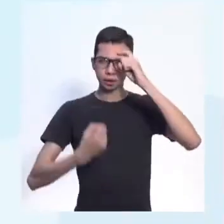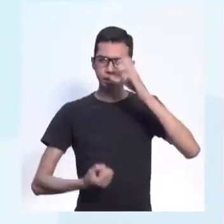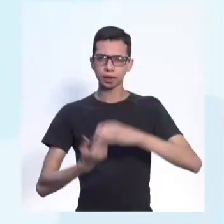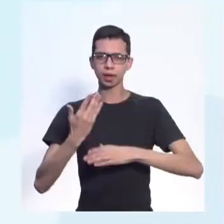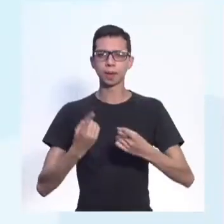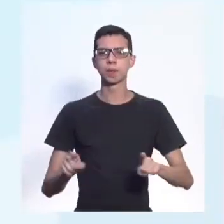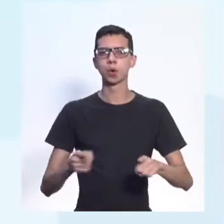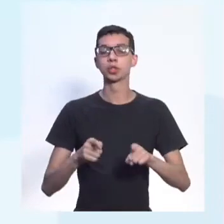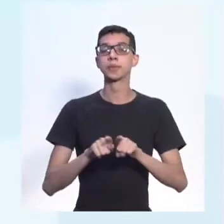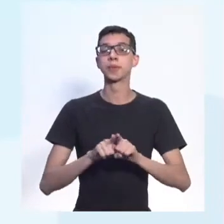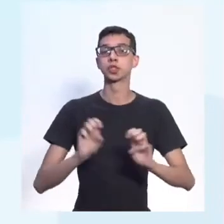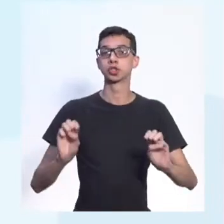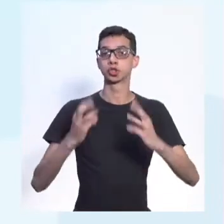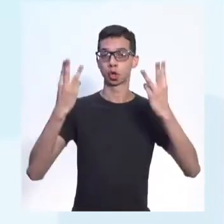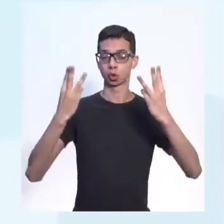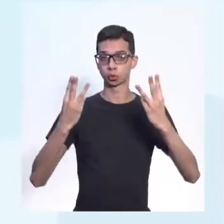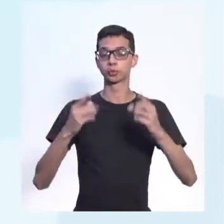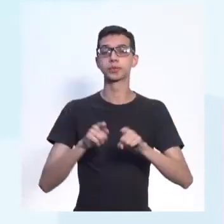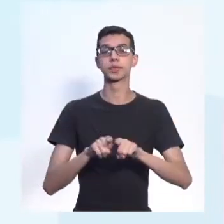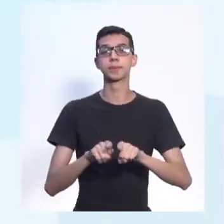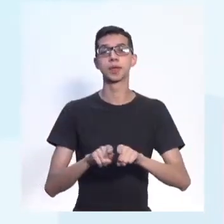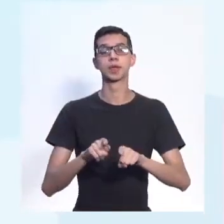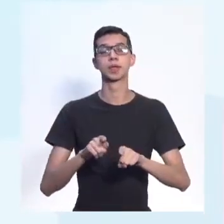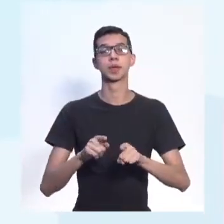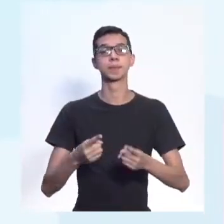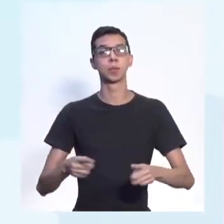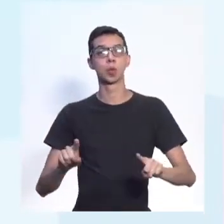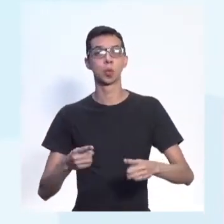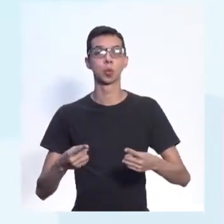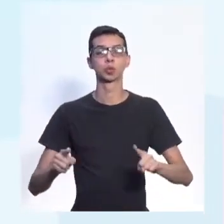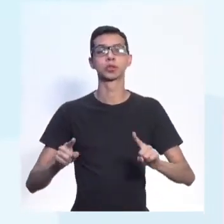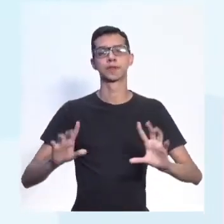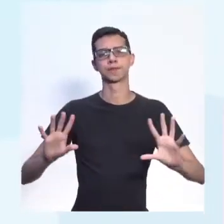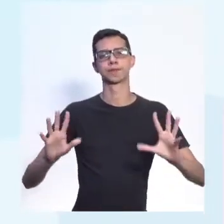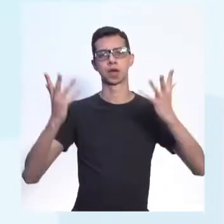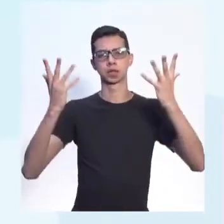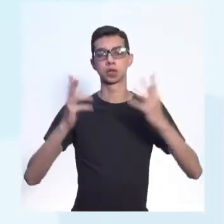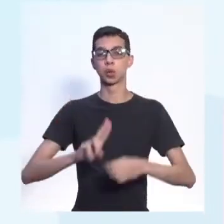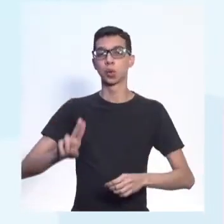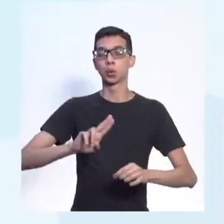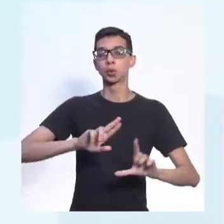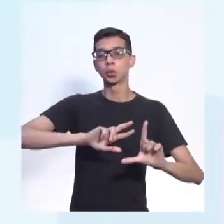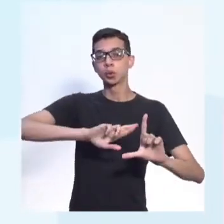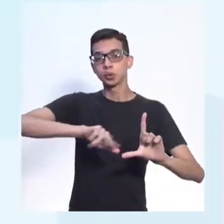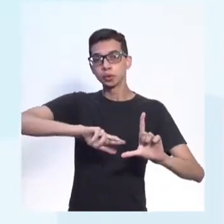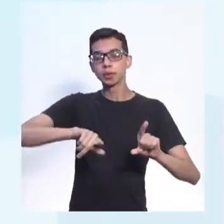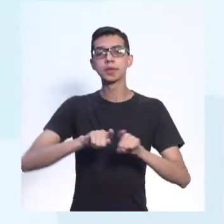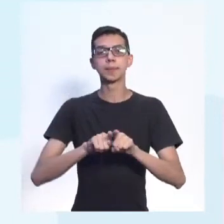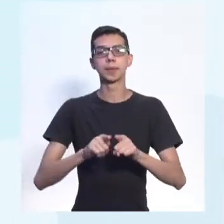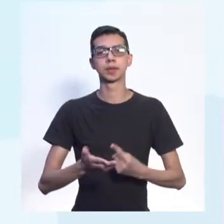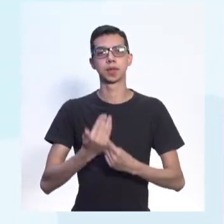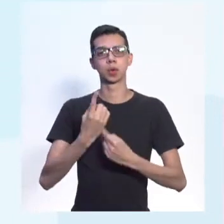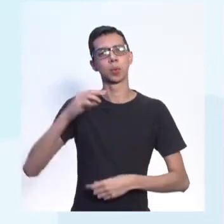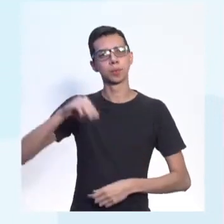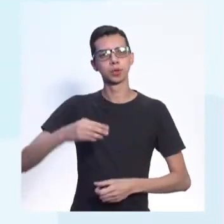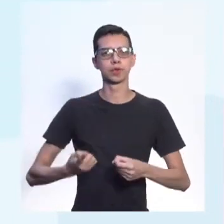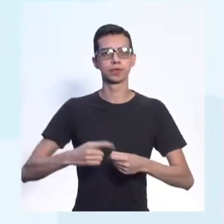de espetáculos, shows e festivais de música, com o uso da tecnologia e das mídias digitais? Em 1 minuto a gente volta.